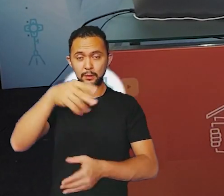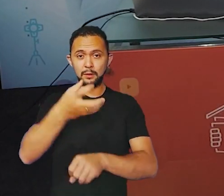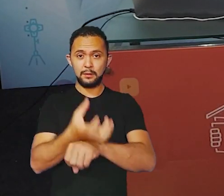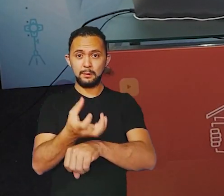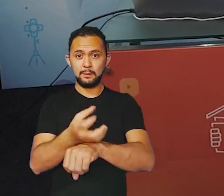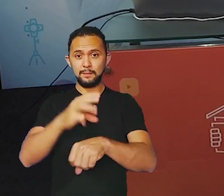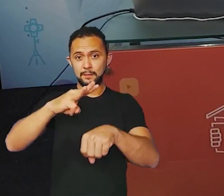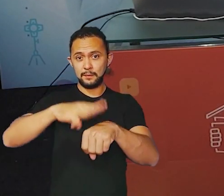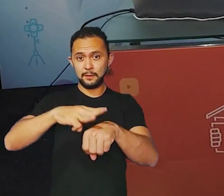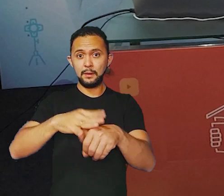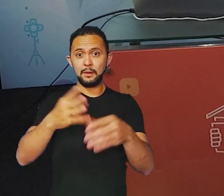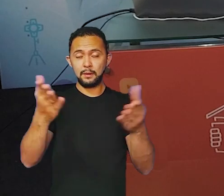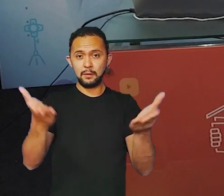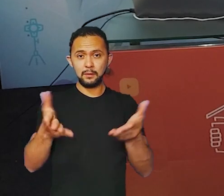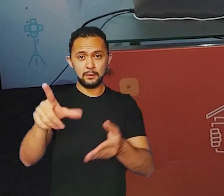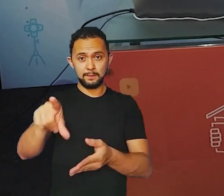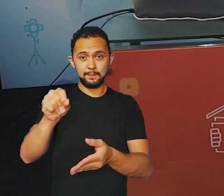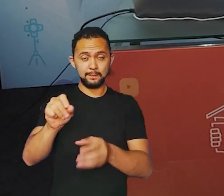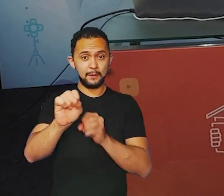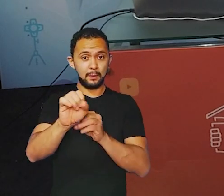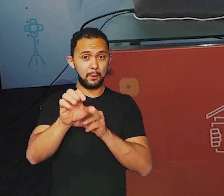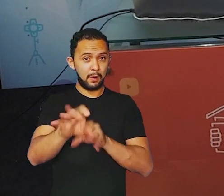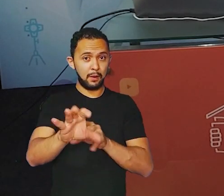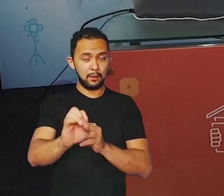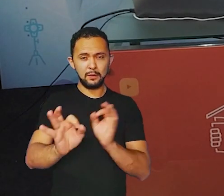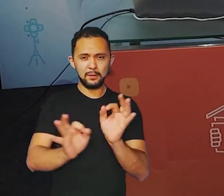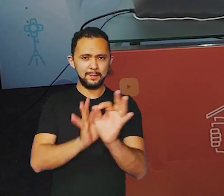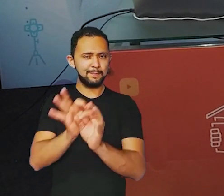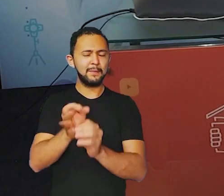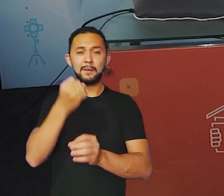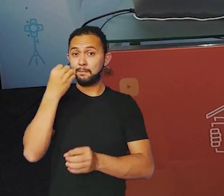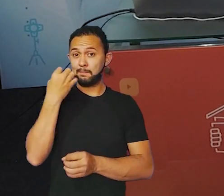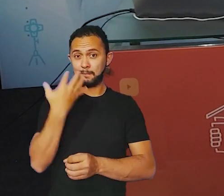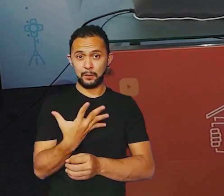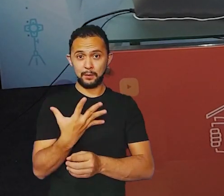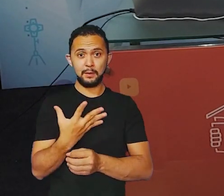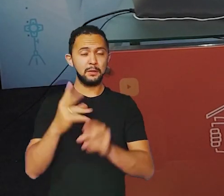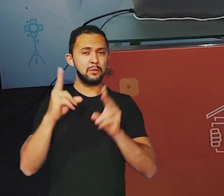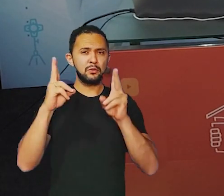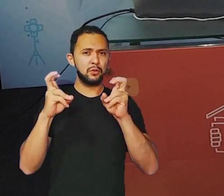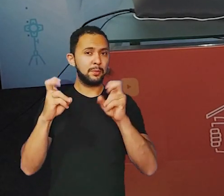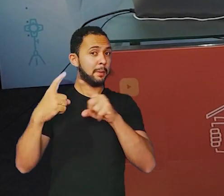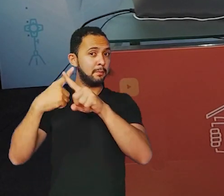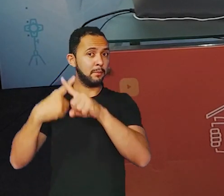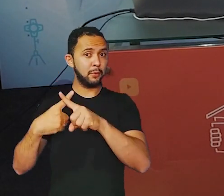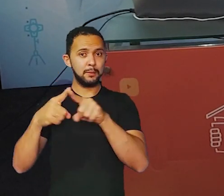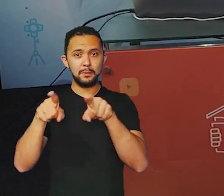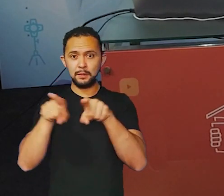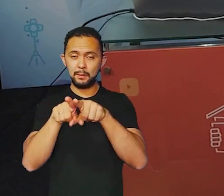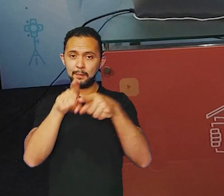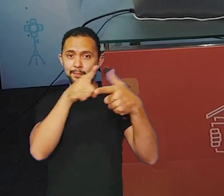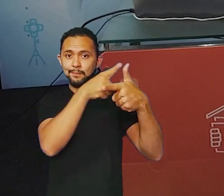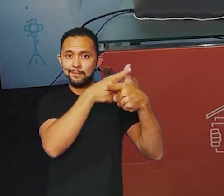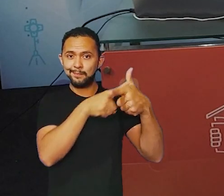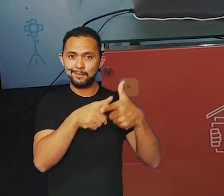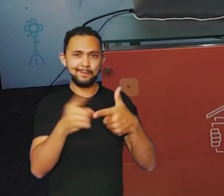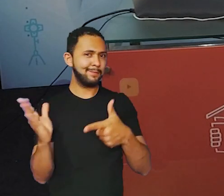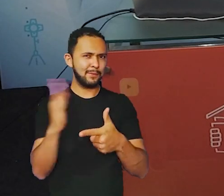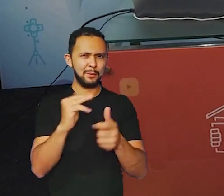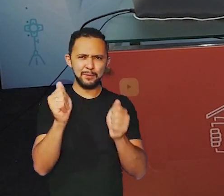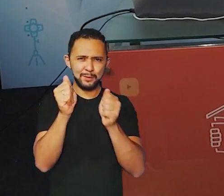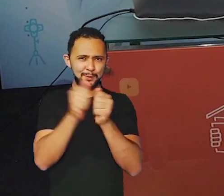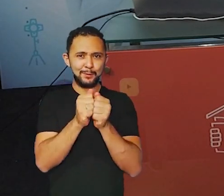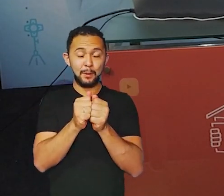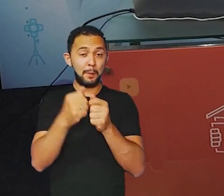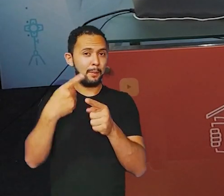e hoje eu separei uma aula muito top, falando sobre múltiplos e divisores. Venha comigo, bora